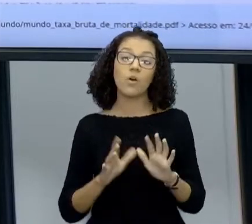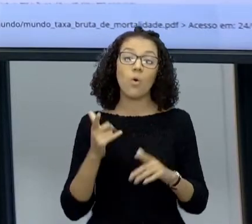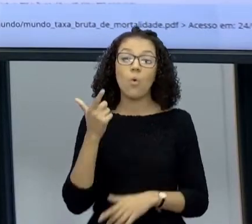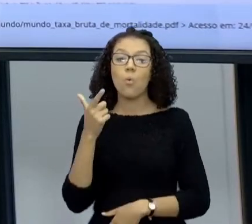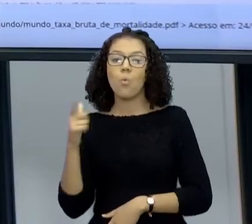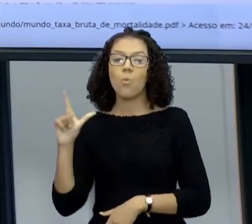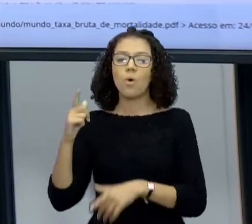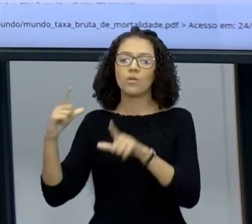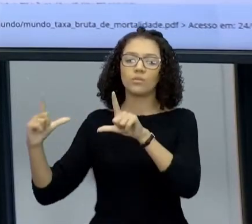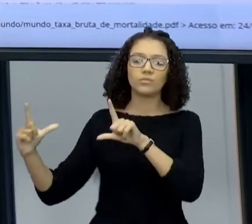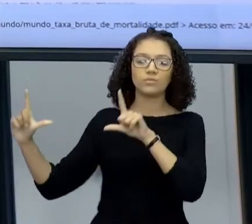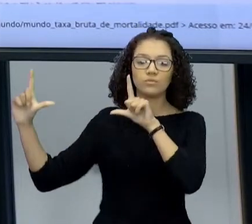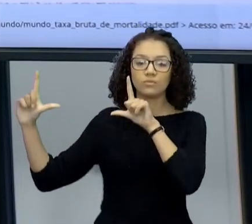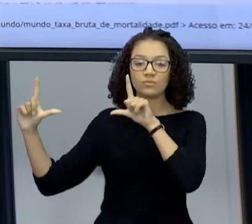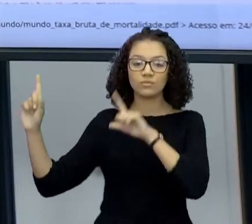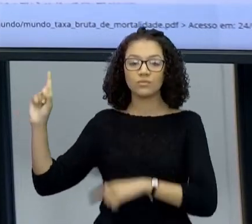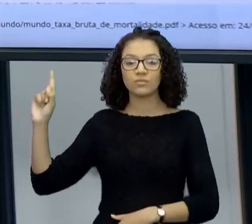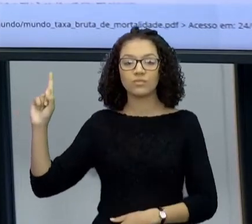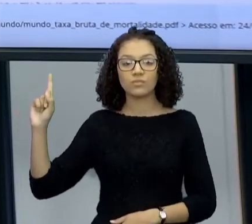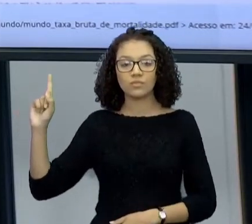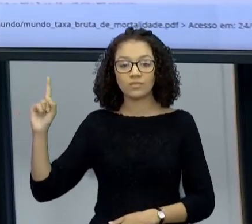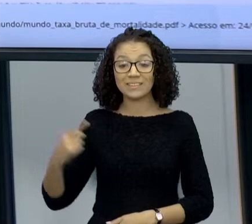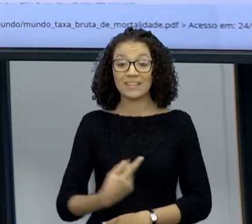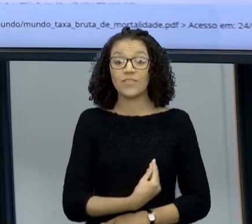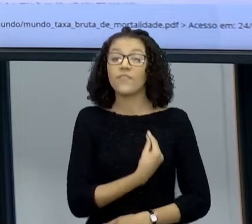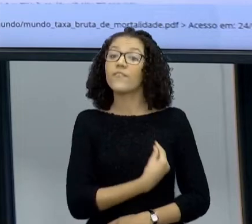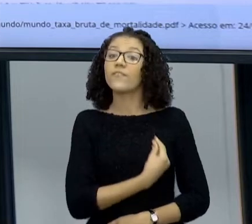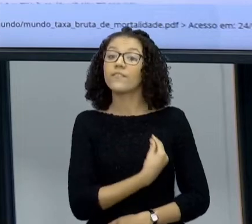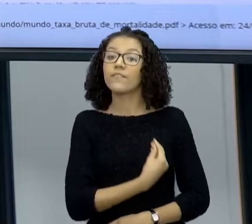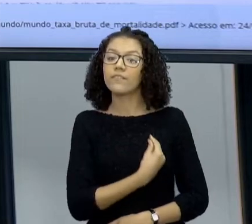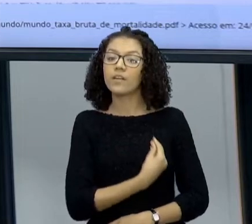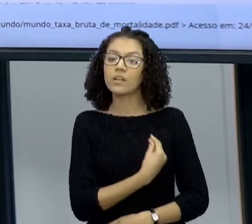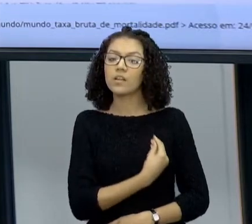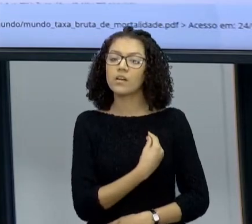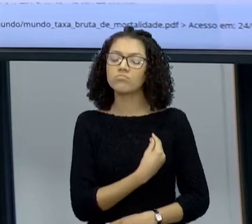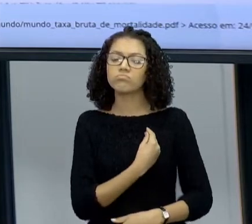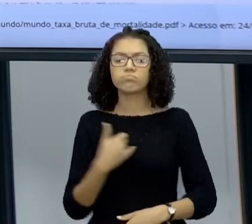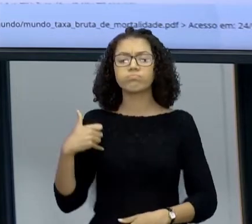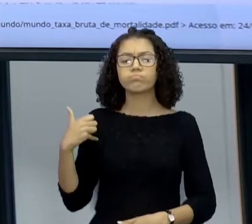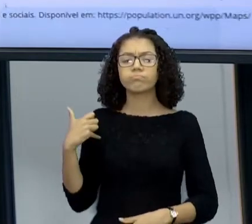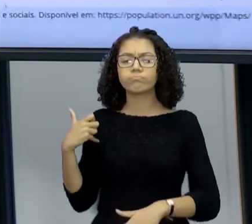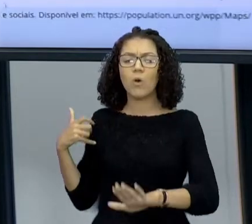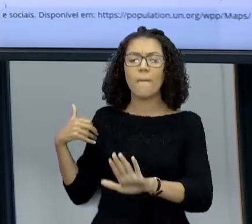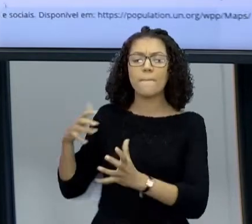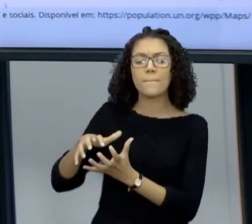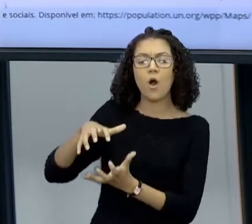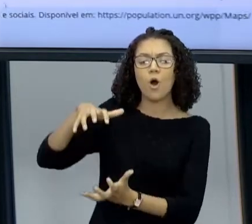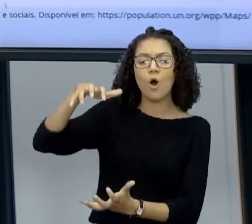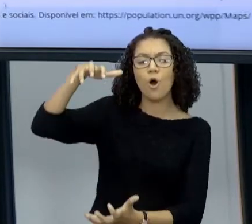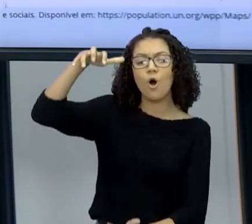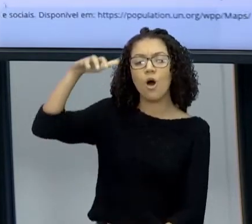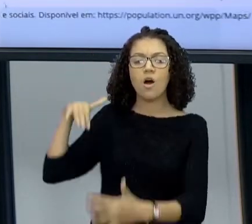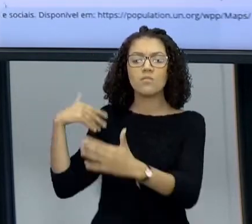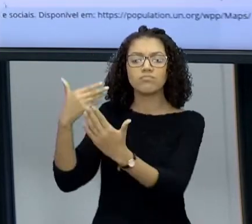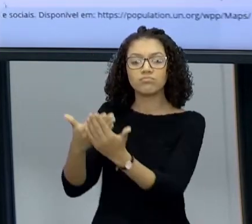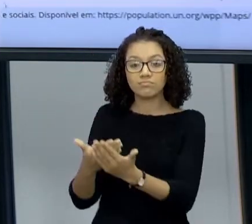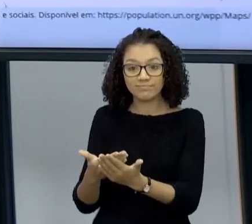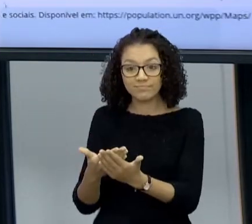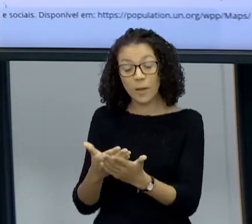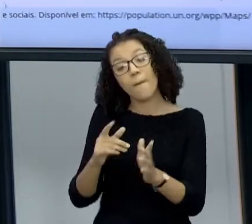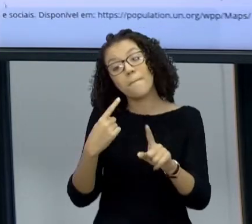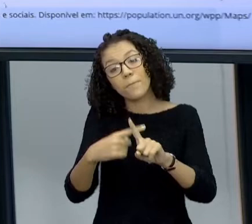que a gente vai ver aí é a expectativa de vida, que também tem muita relação com as políticas públicas aí, porque qualidade de